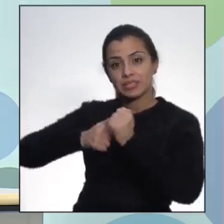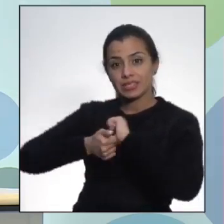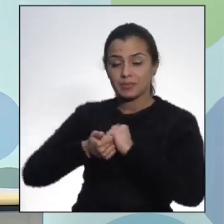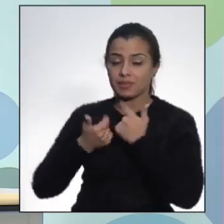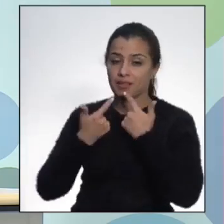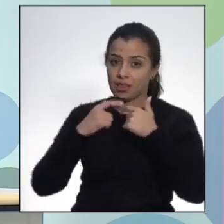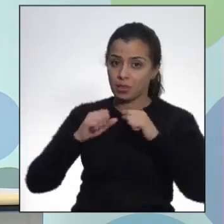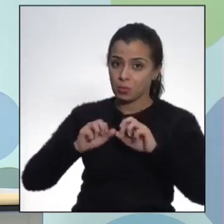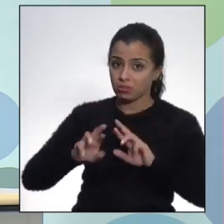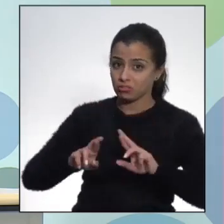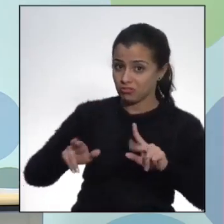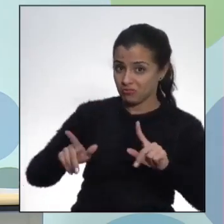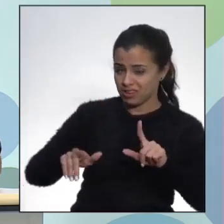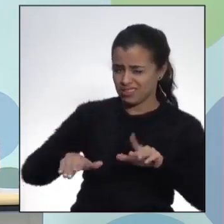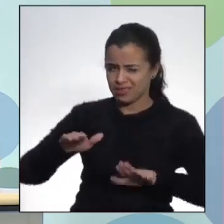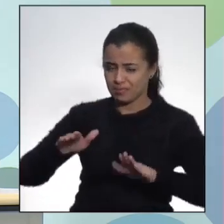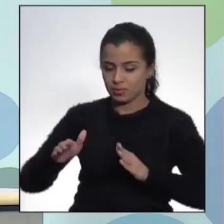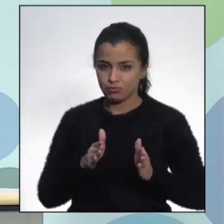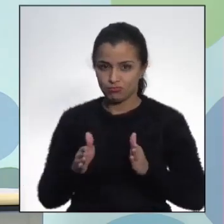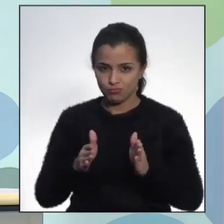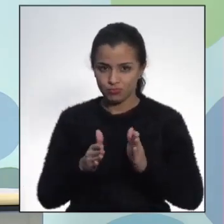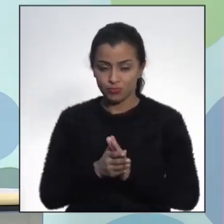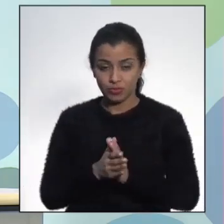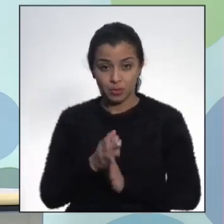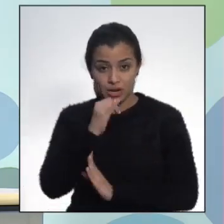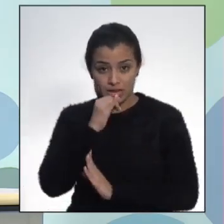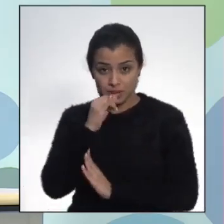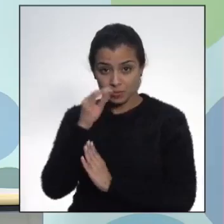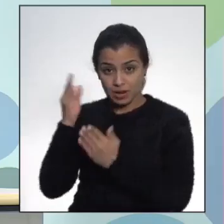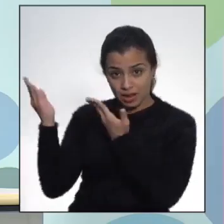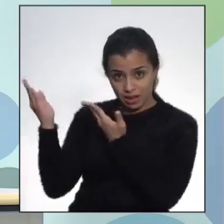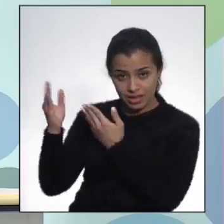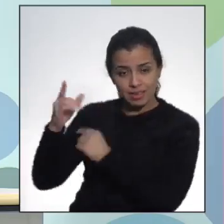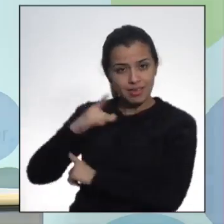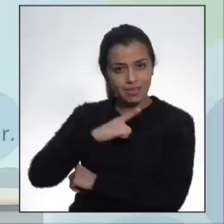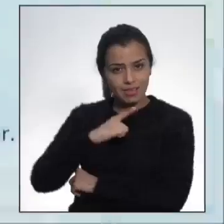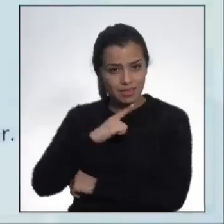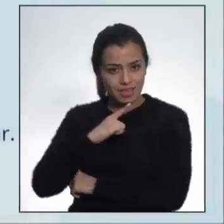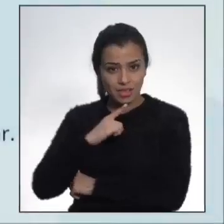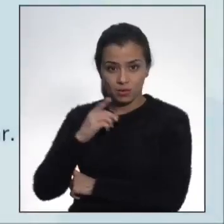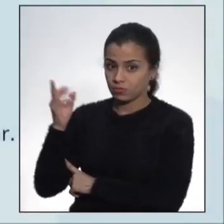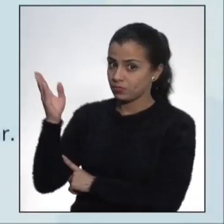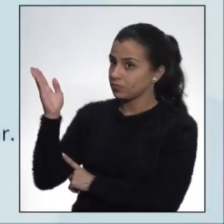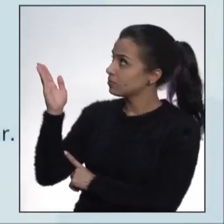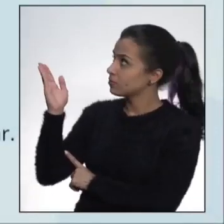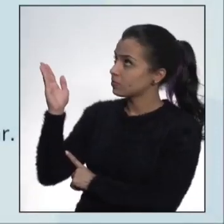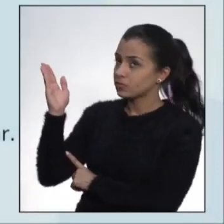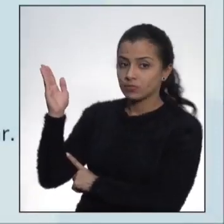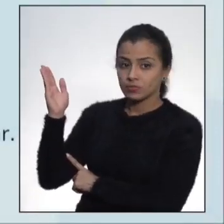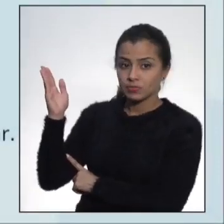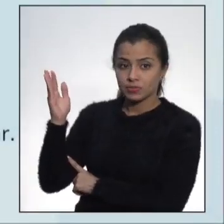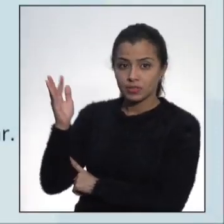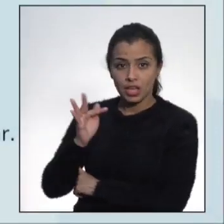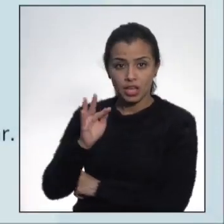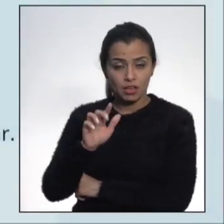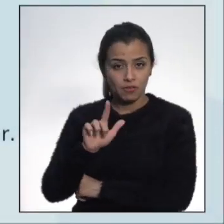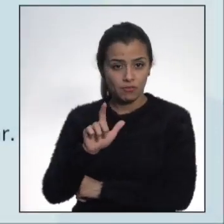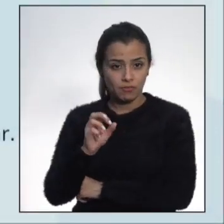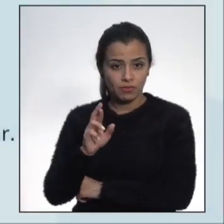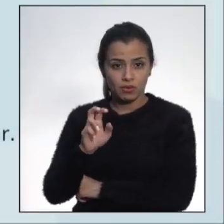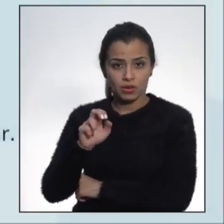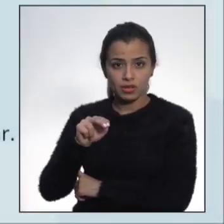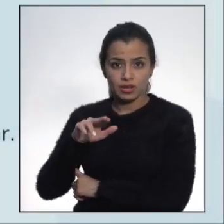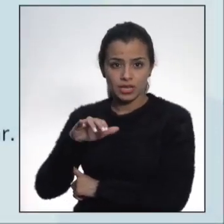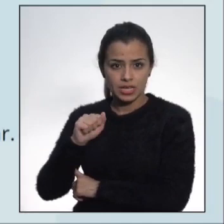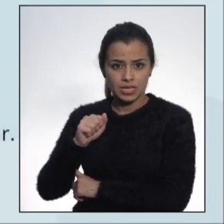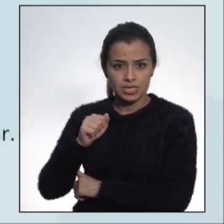caminhos. As marcas, aqui chamamos de rubricas, né? Na tela entra Florência vestida de preto, como quem vai à festa,